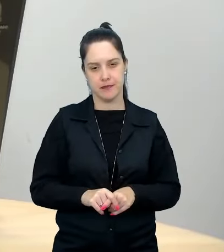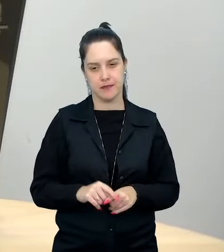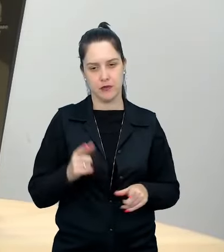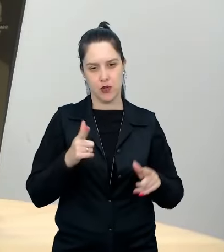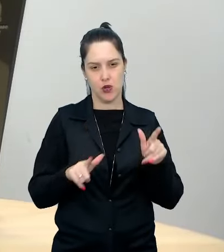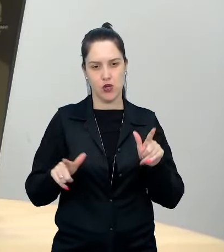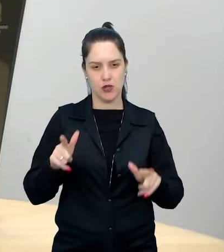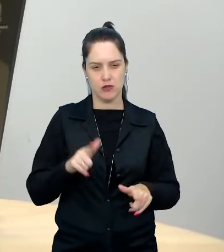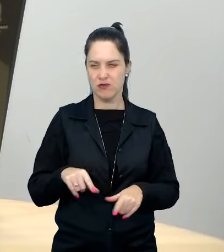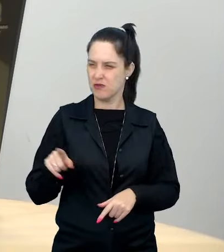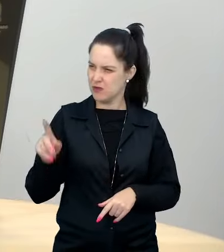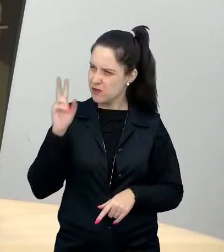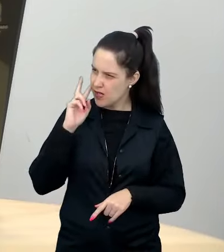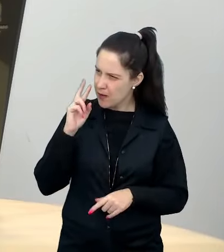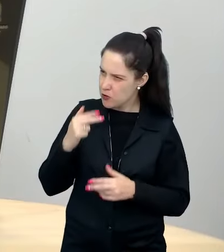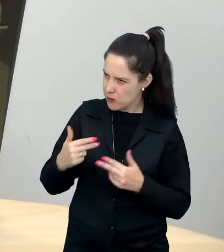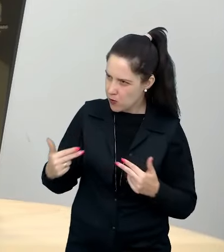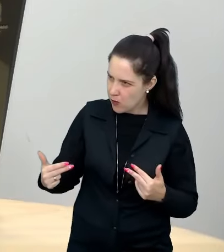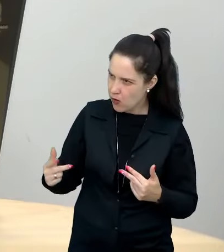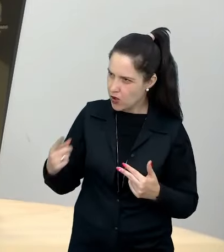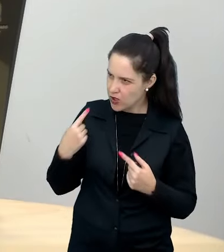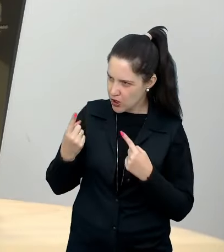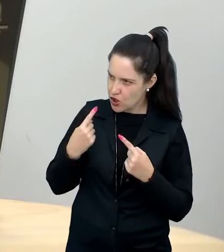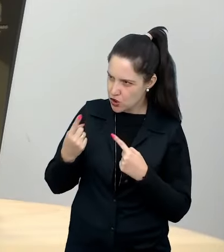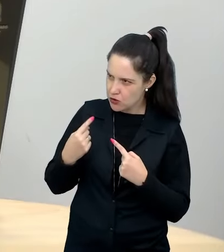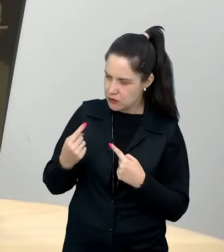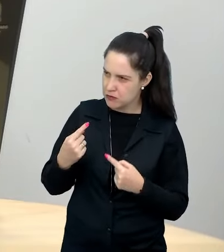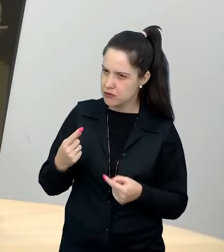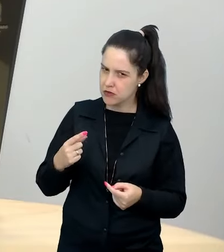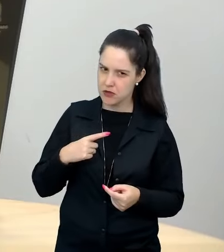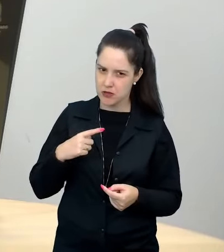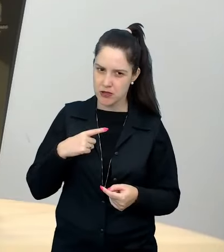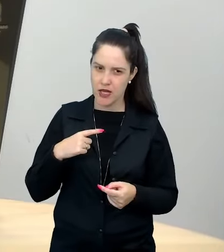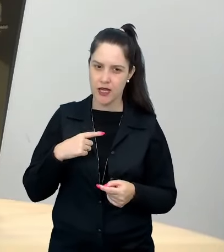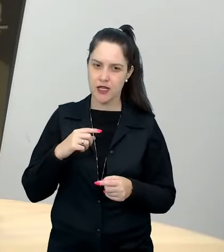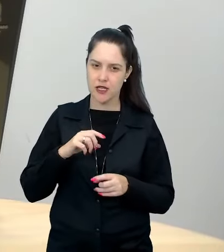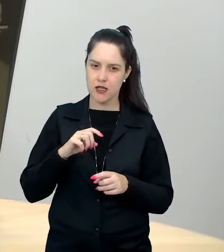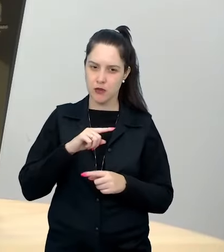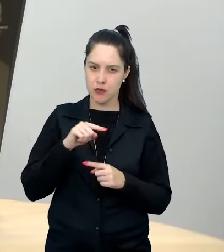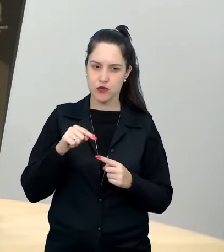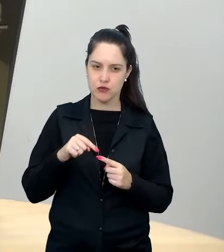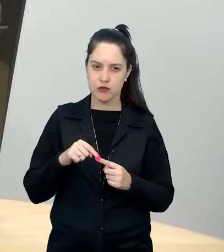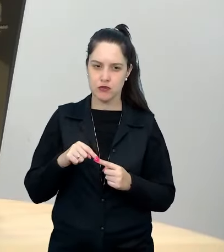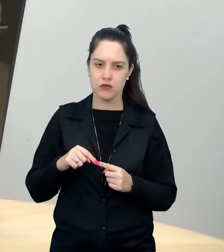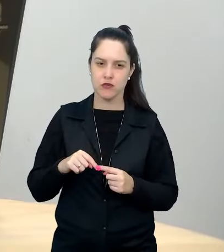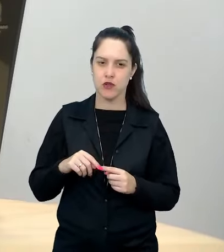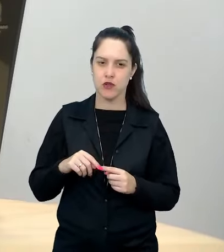Outros, você lembra de mais algum que tinha um nome específico também? Mas os grandes projetos da escola, né,